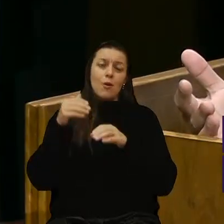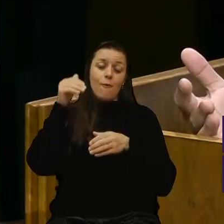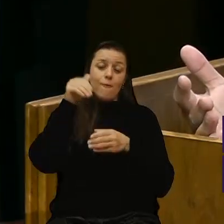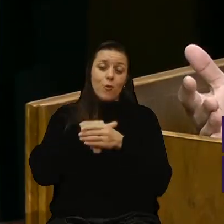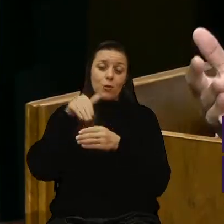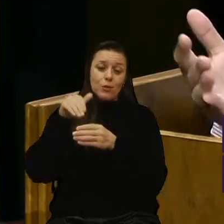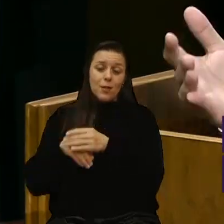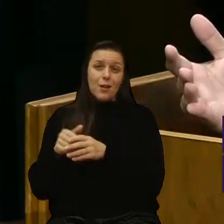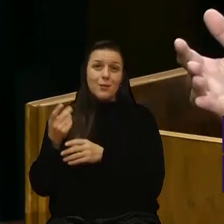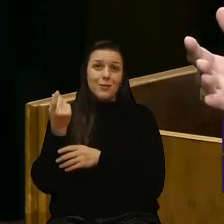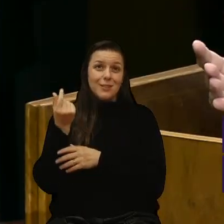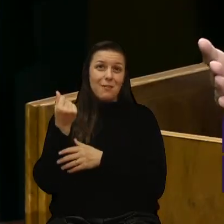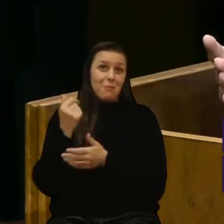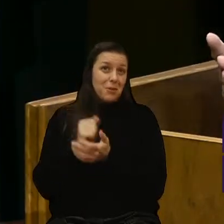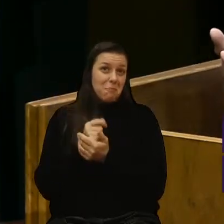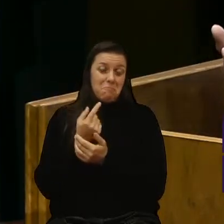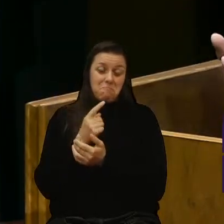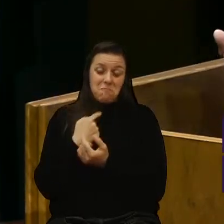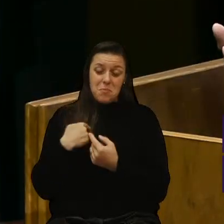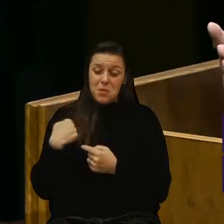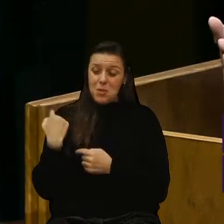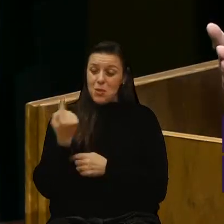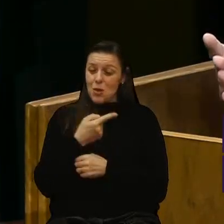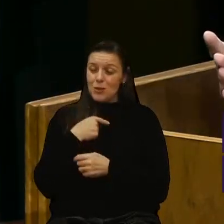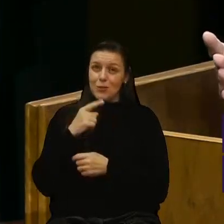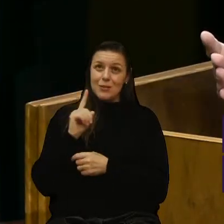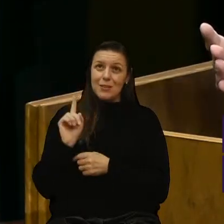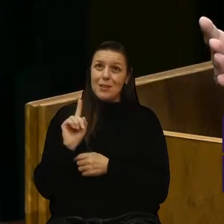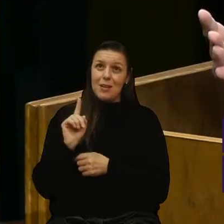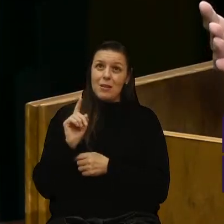orçamento. E nós não estamos votando o orçamento de